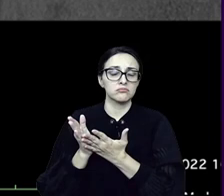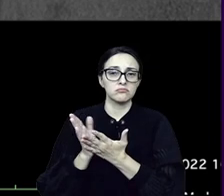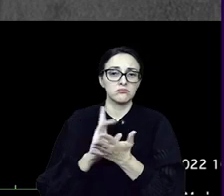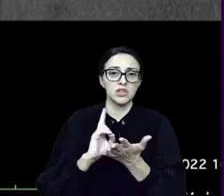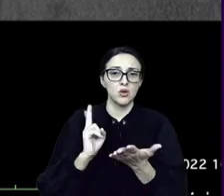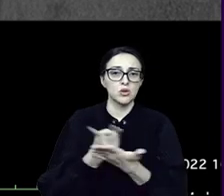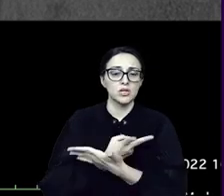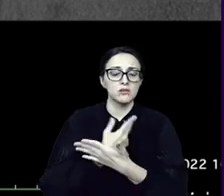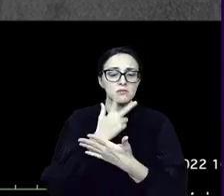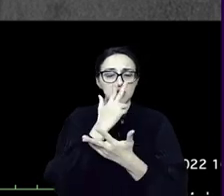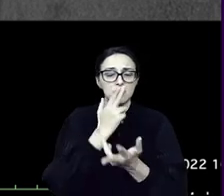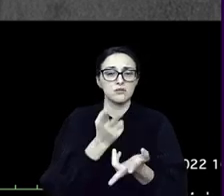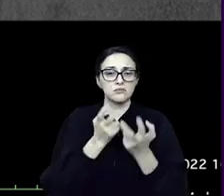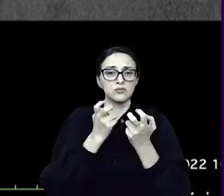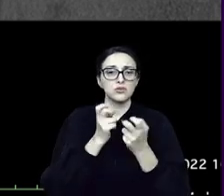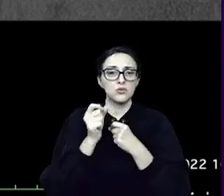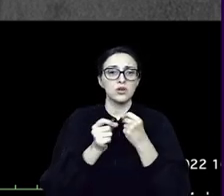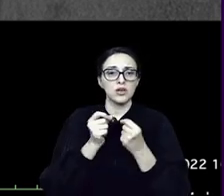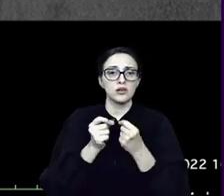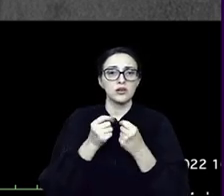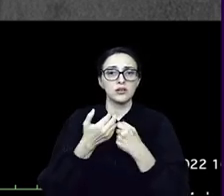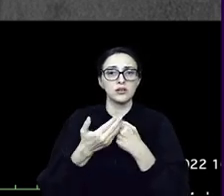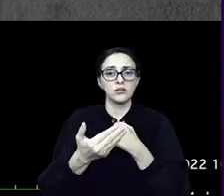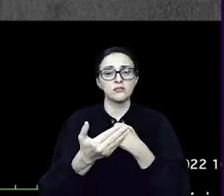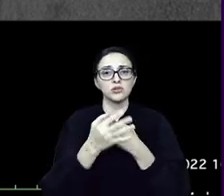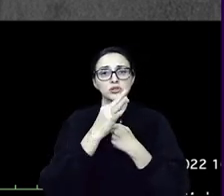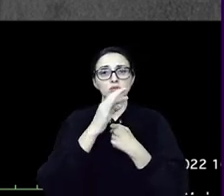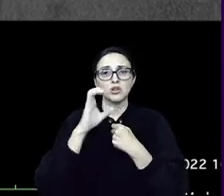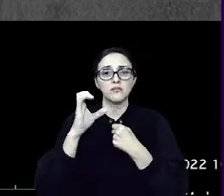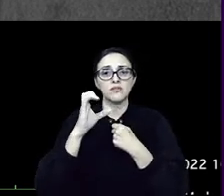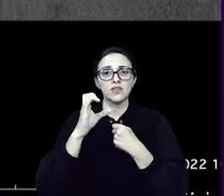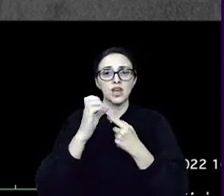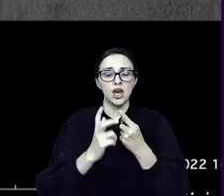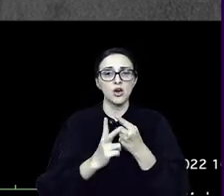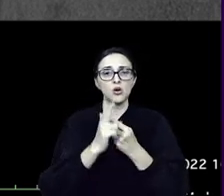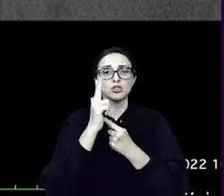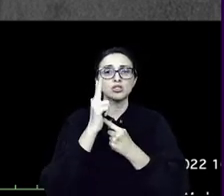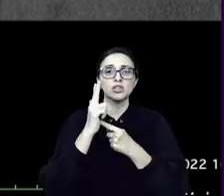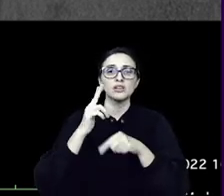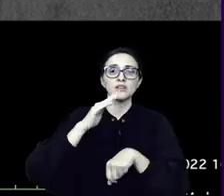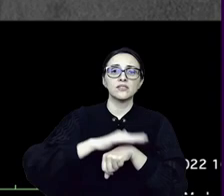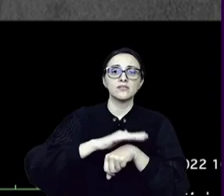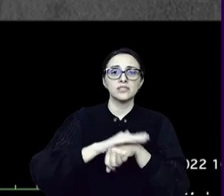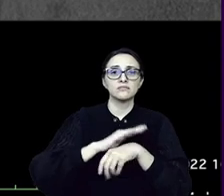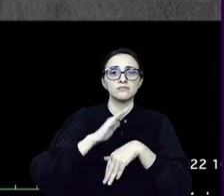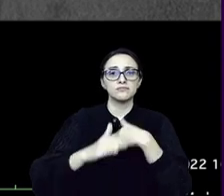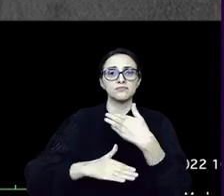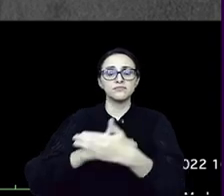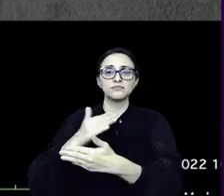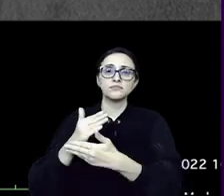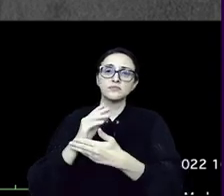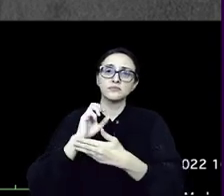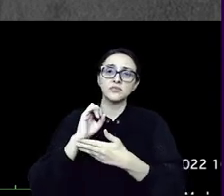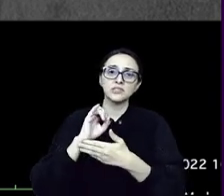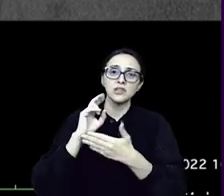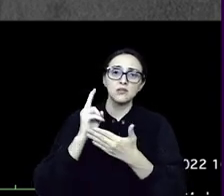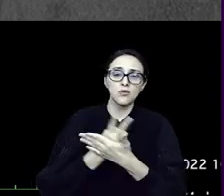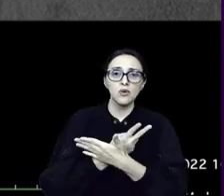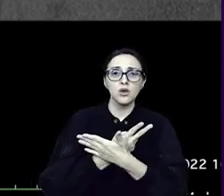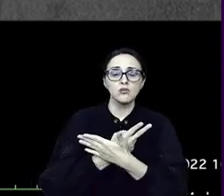é a minha impressão? A minha impressão é que quando a tomografia faz o corte, ela faz o corte, eventualmente, em algumas situações, de forma